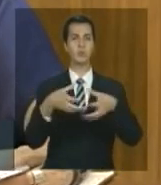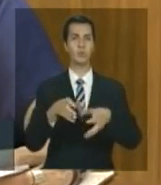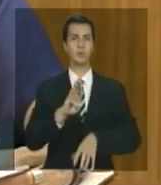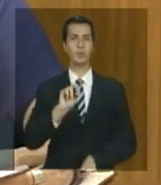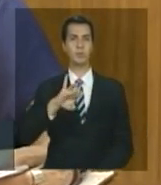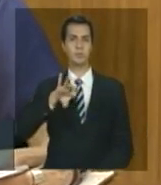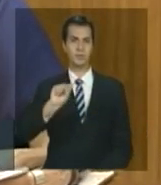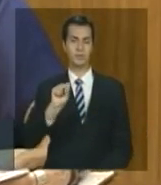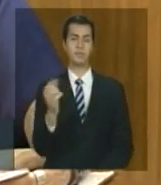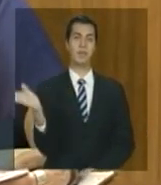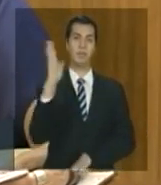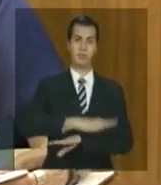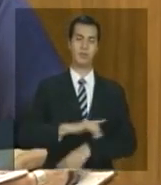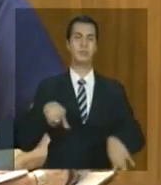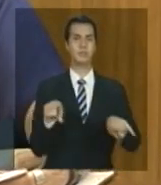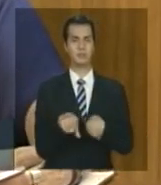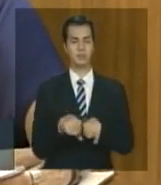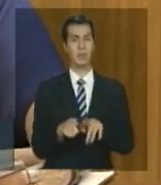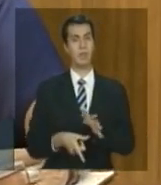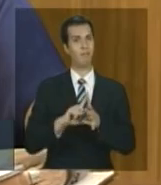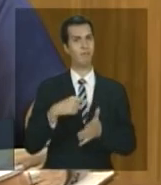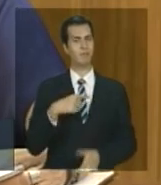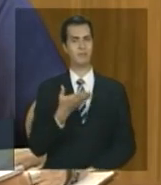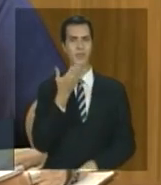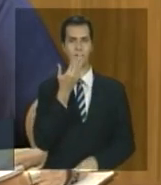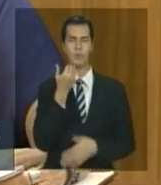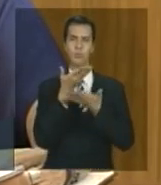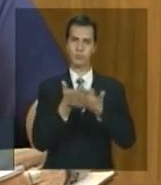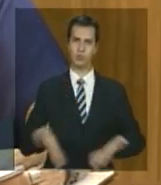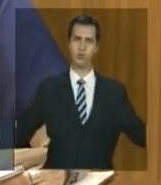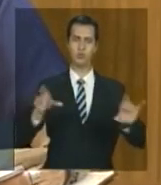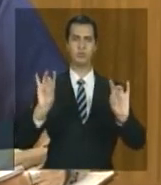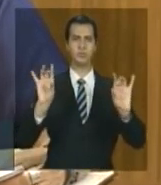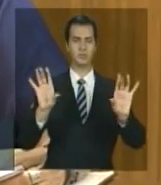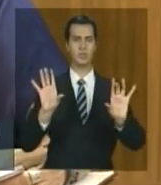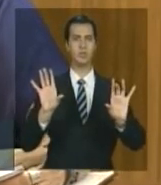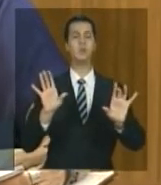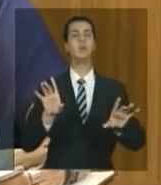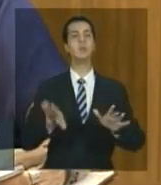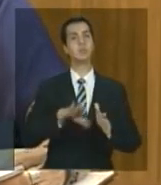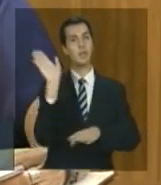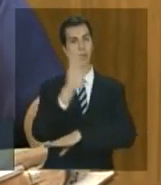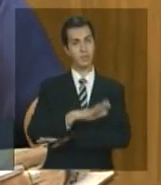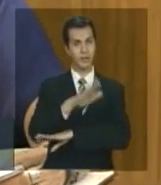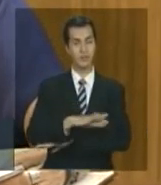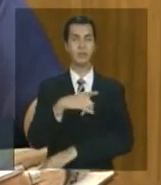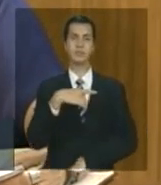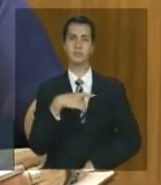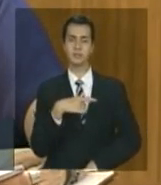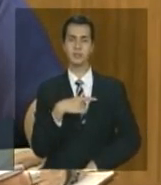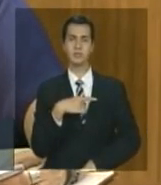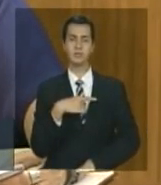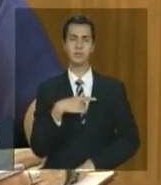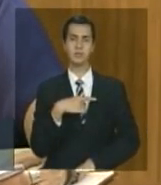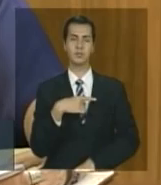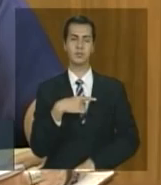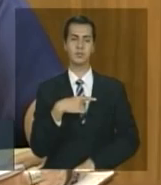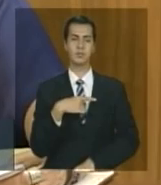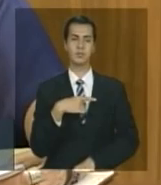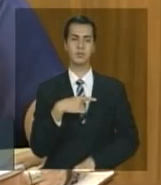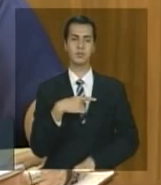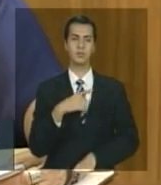tarde, seguida de um almoço que é oferecido pelo primeiro-ministro da Índia, e na parte da tarde nós temos um período